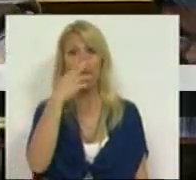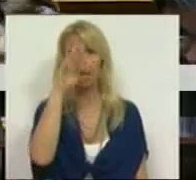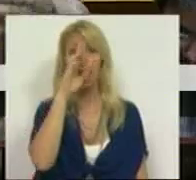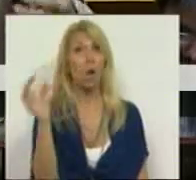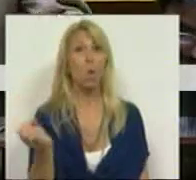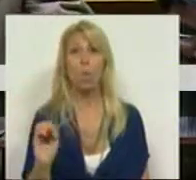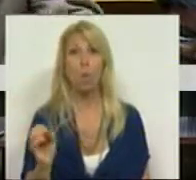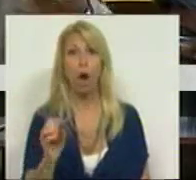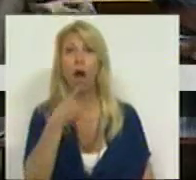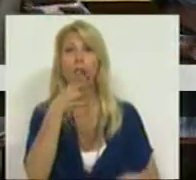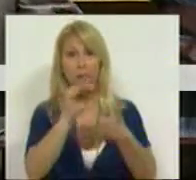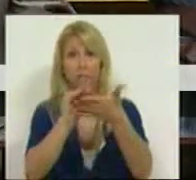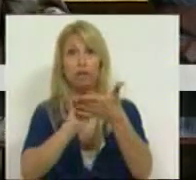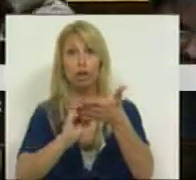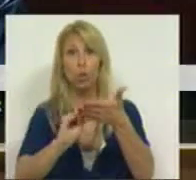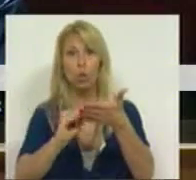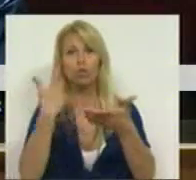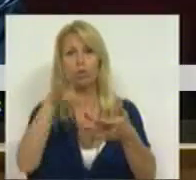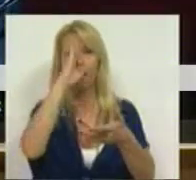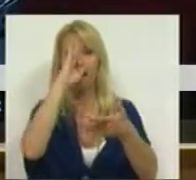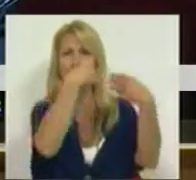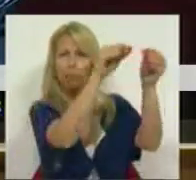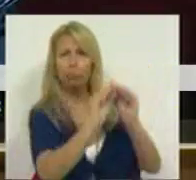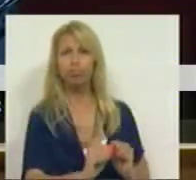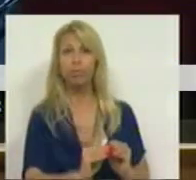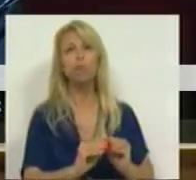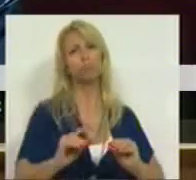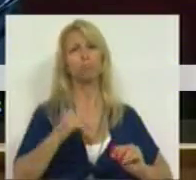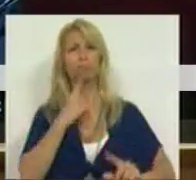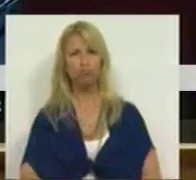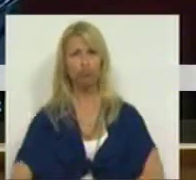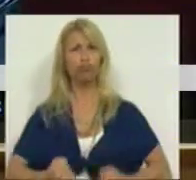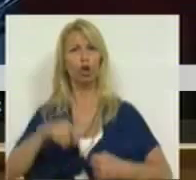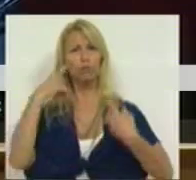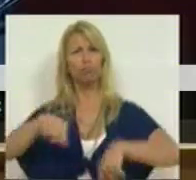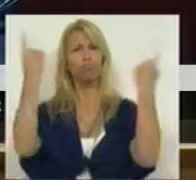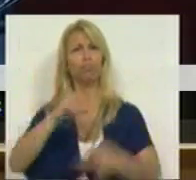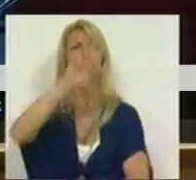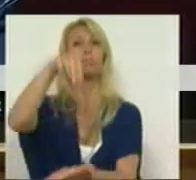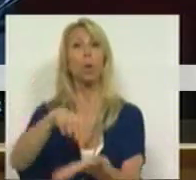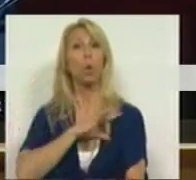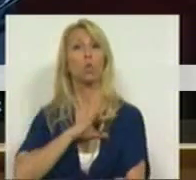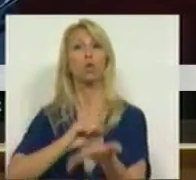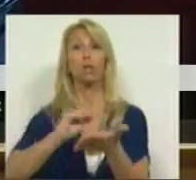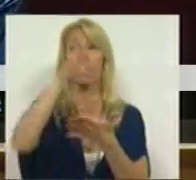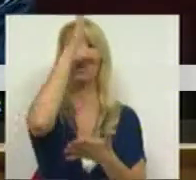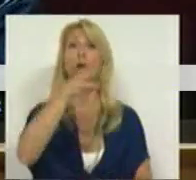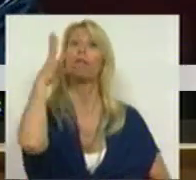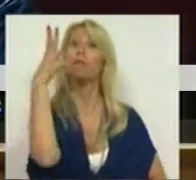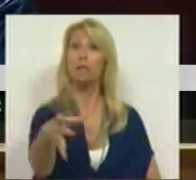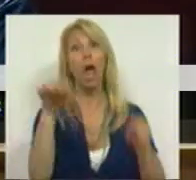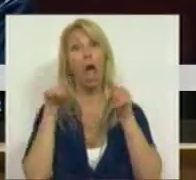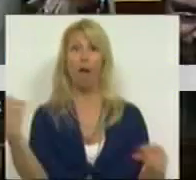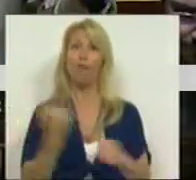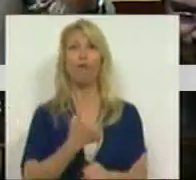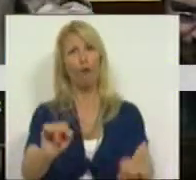que o discurso já vinha escrito, preparado, e foi com o peito feito, com toda a força, que veio cá o Sr. Secretário de Estado dizer que esse era o seu